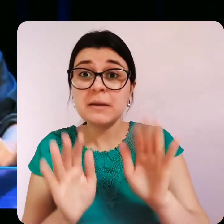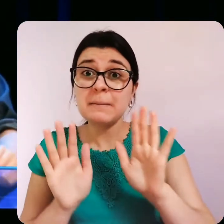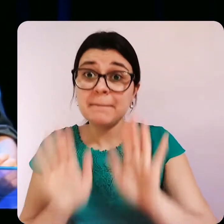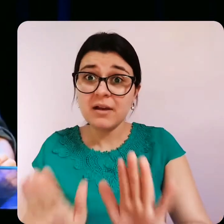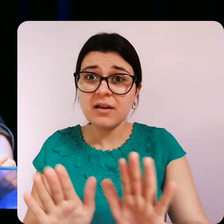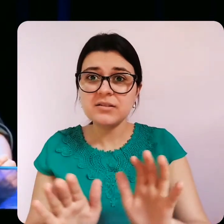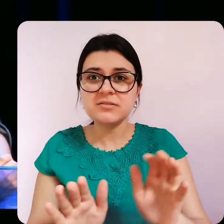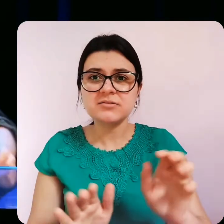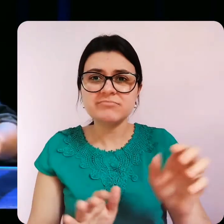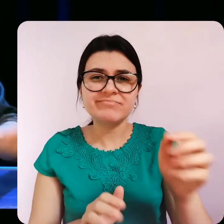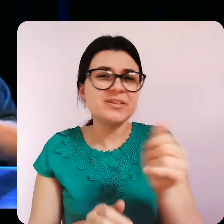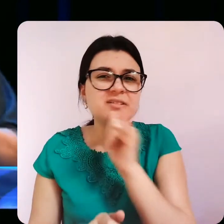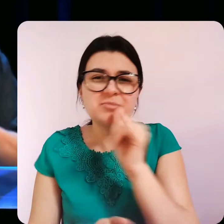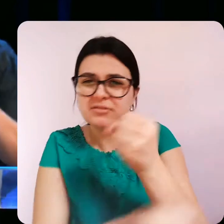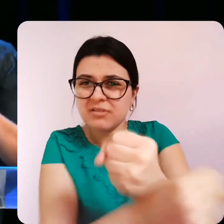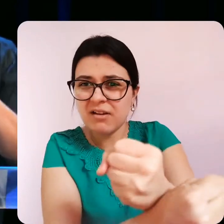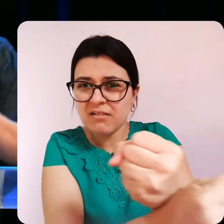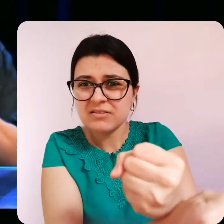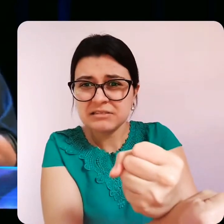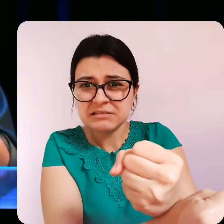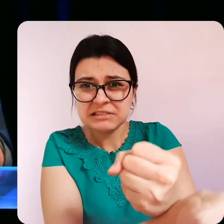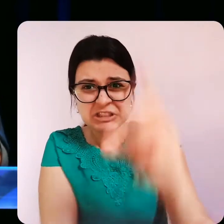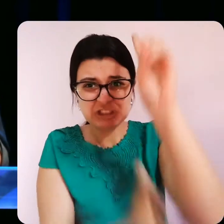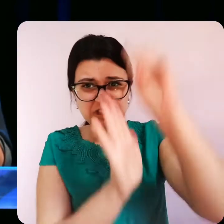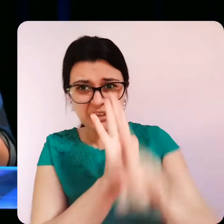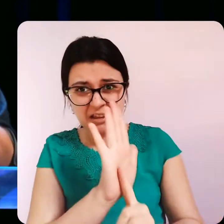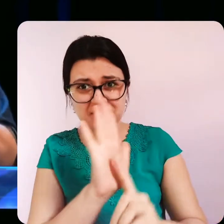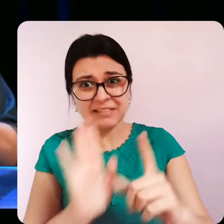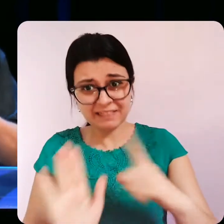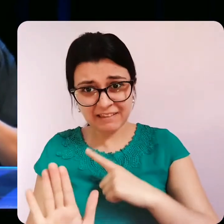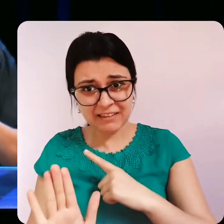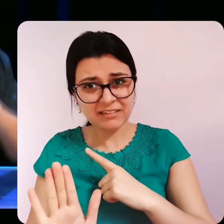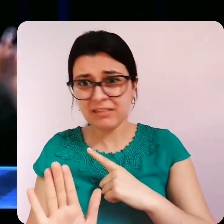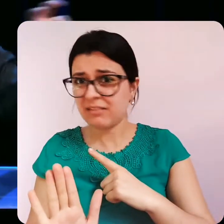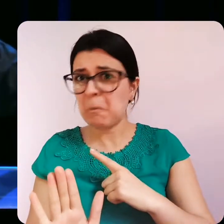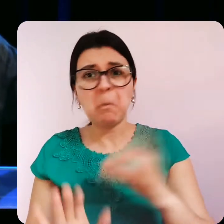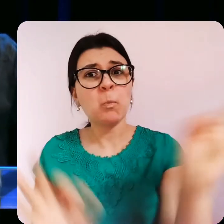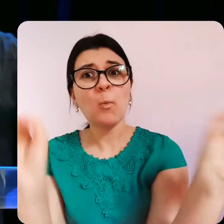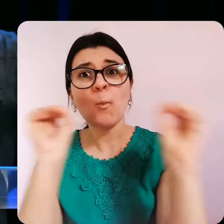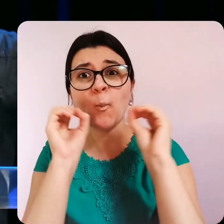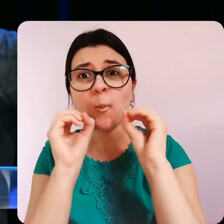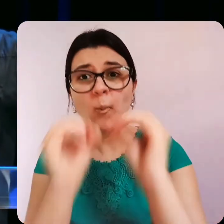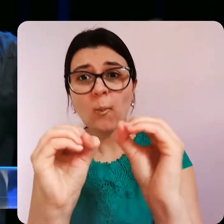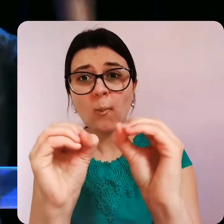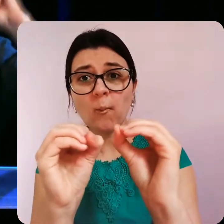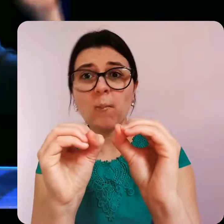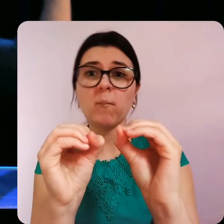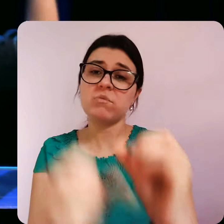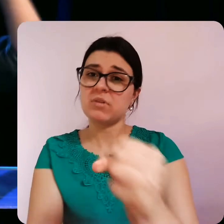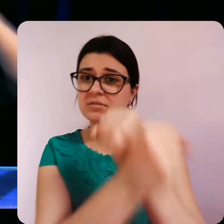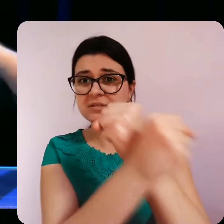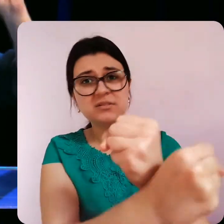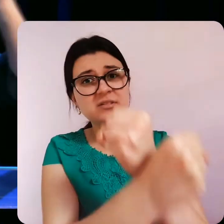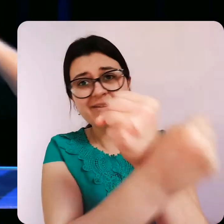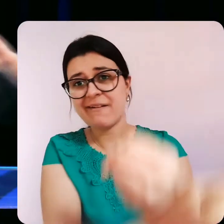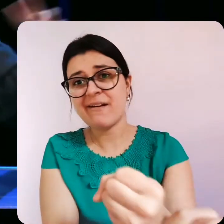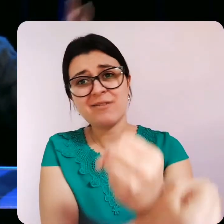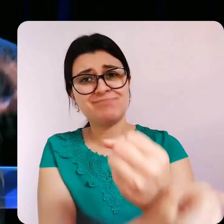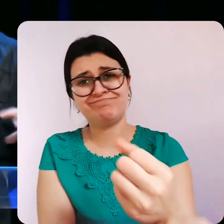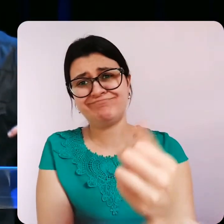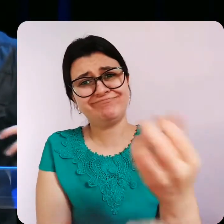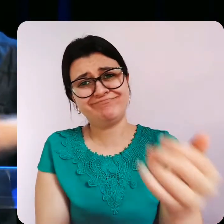como escravos. E é interessante que ele usa uma ilustração daquele tempo. Se nós voltarmos no tempo